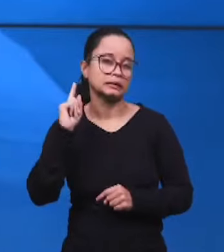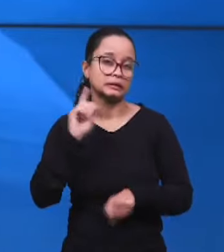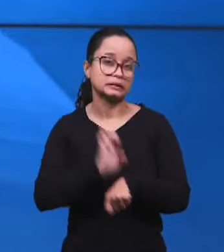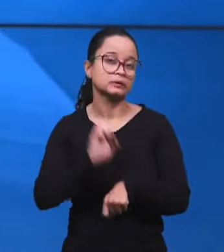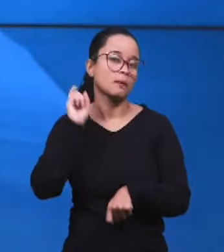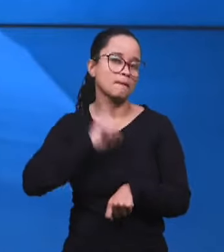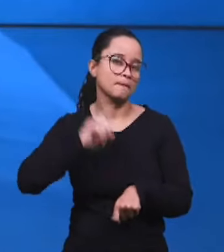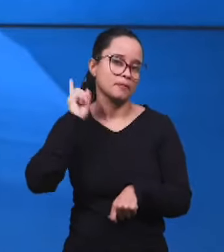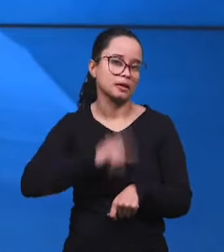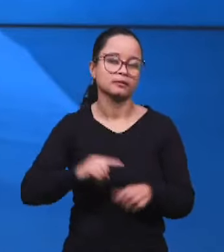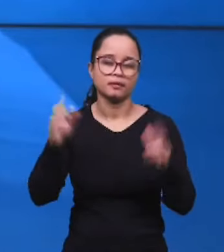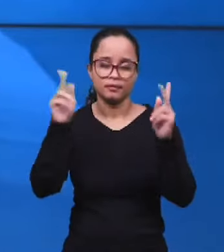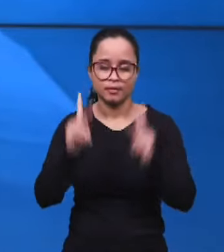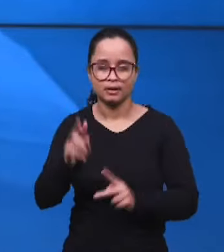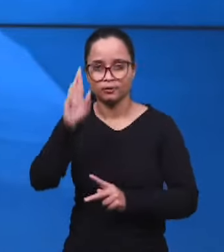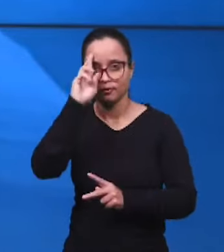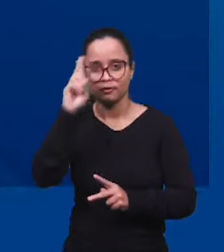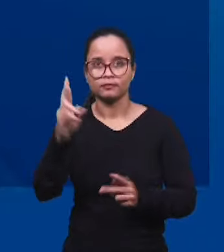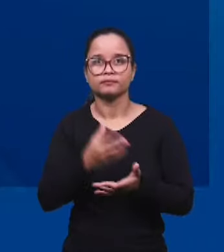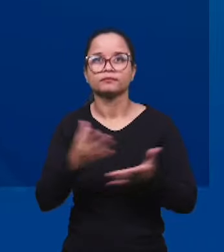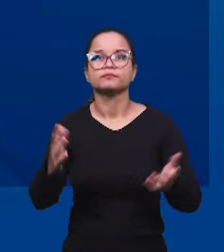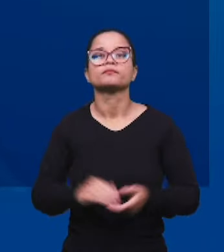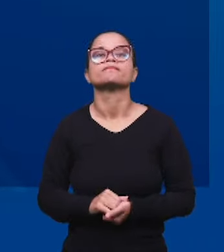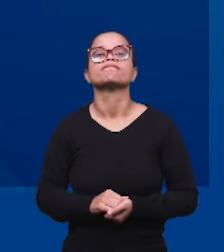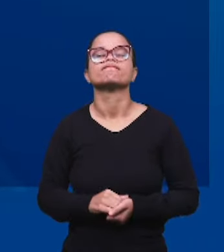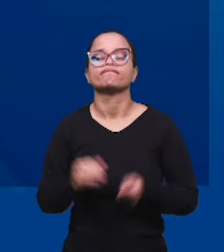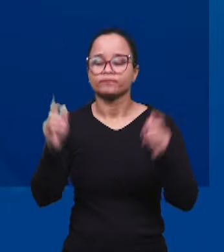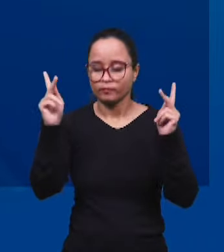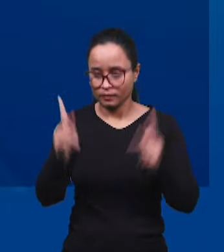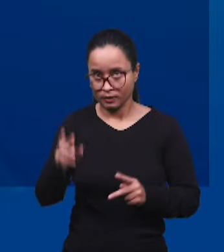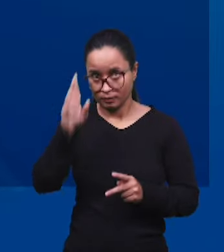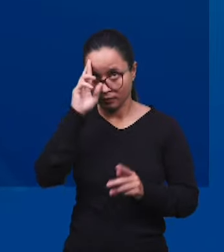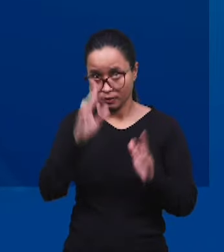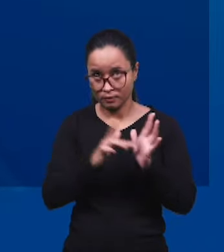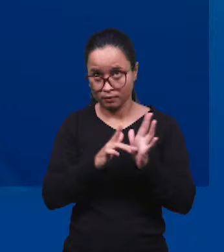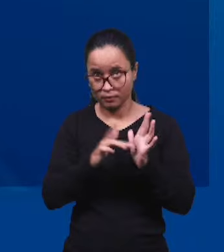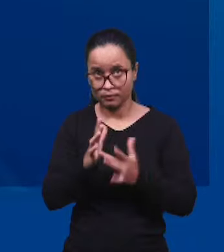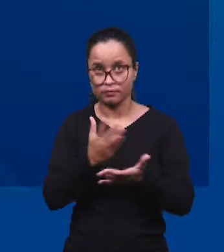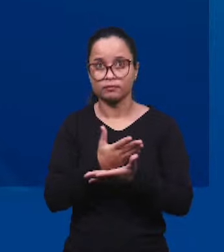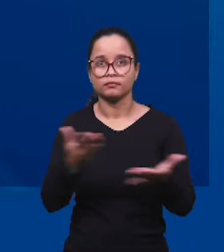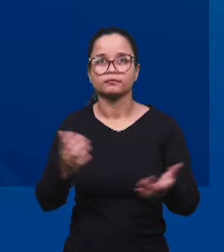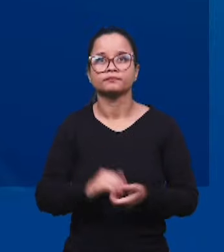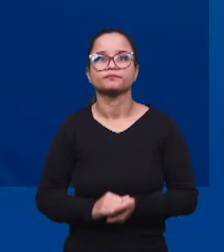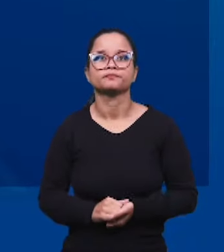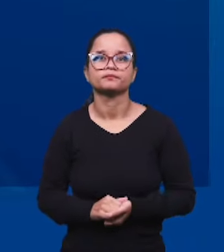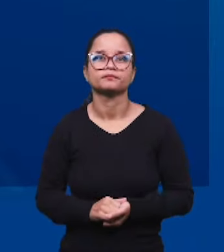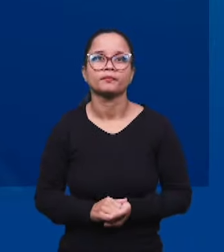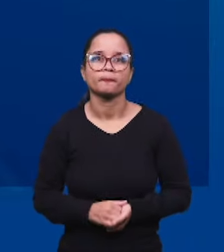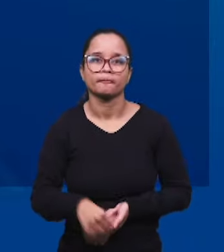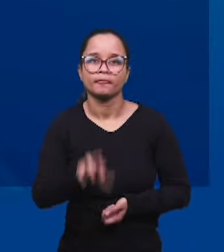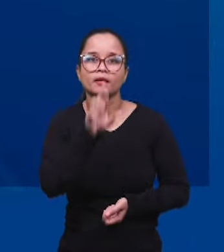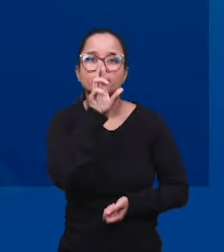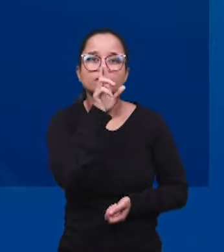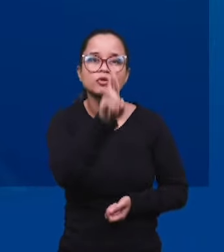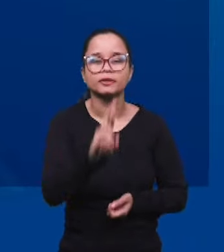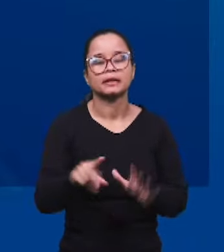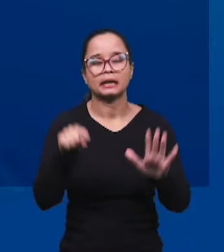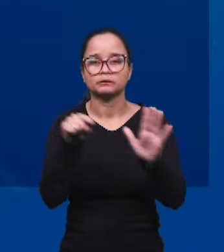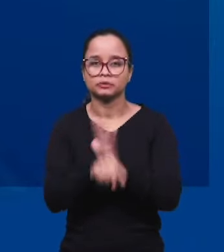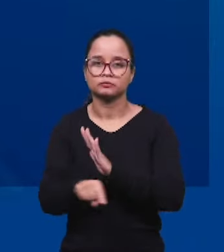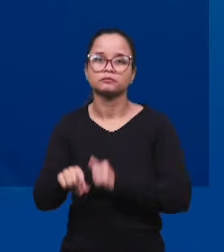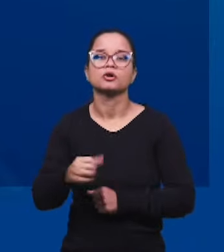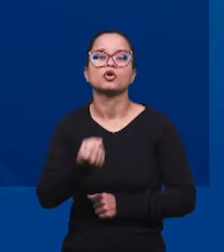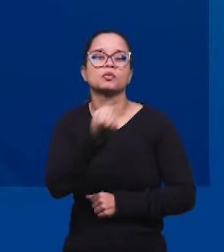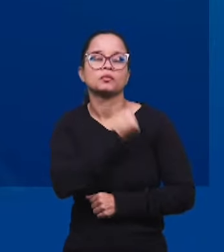Ângela Maria, a paz do Senhor, irmã. Muito bem-vinda. A paz do Senhor Jesus, irmãos. Respondendo à pergunta